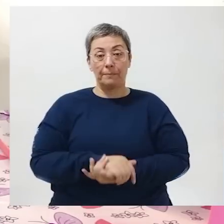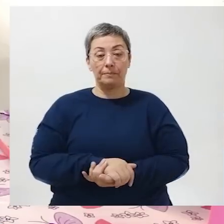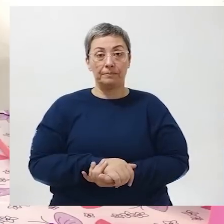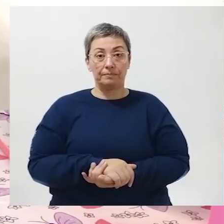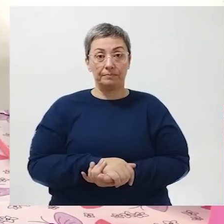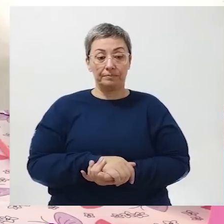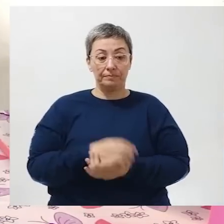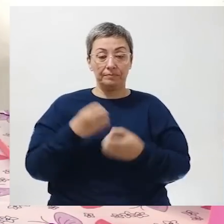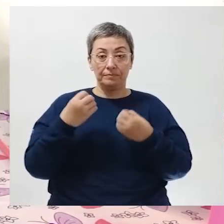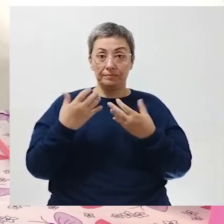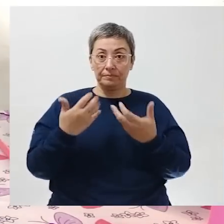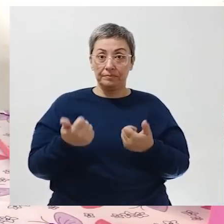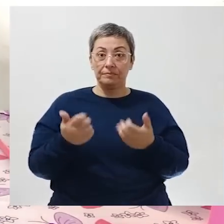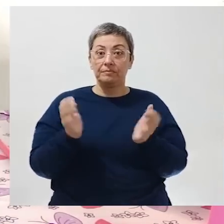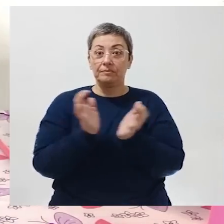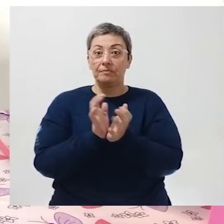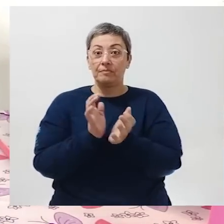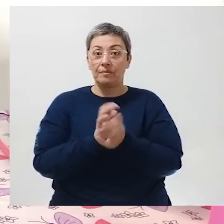recortar, tá bom, turminha?